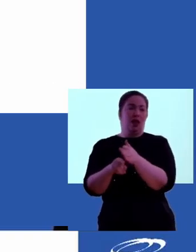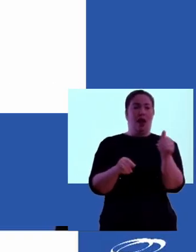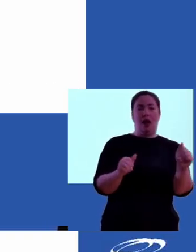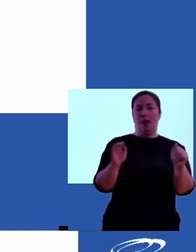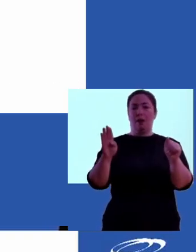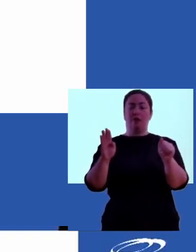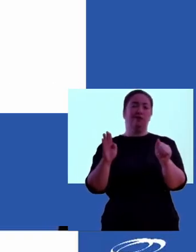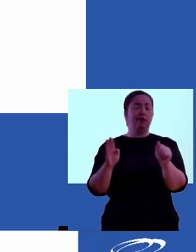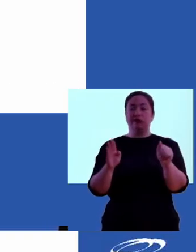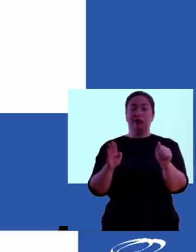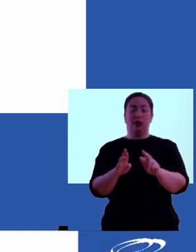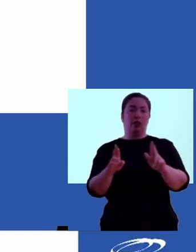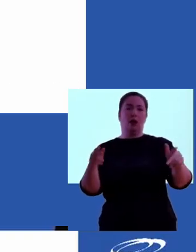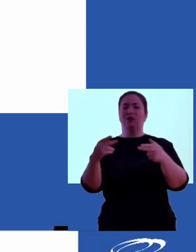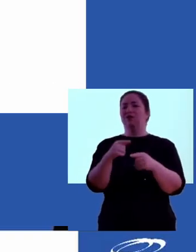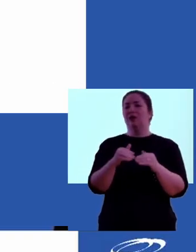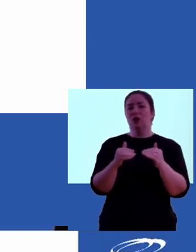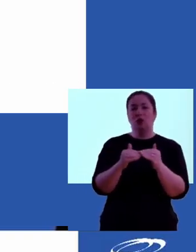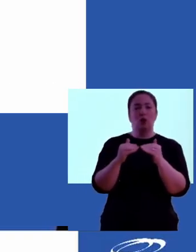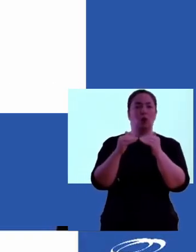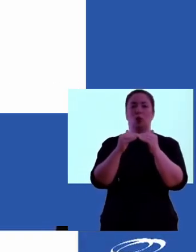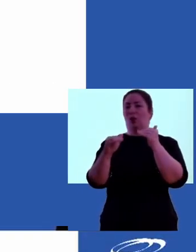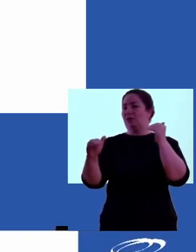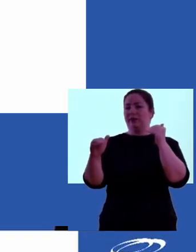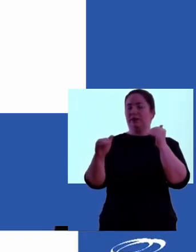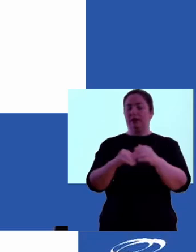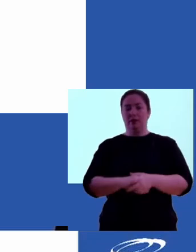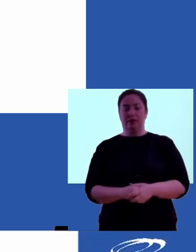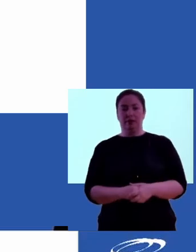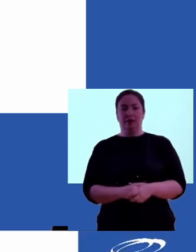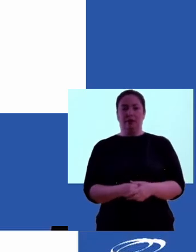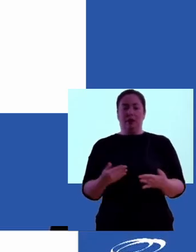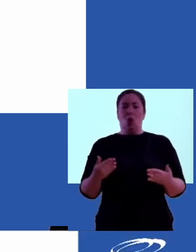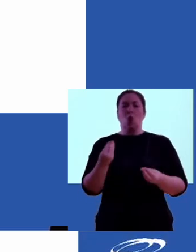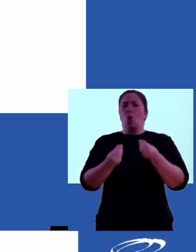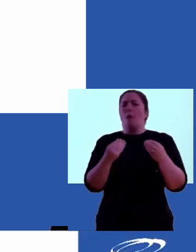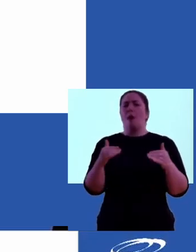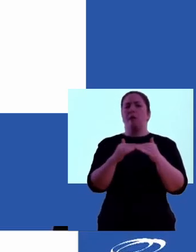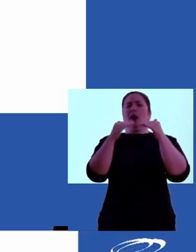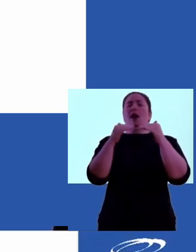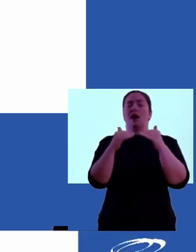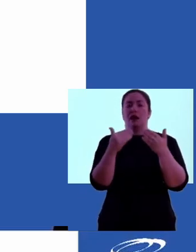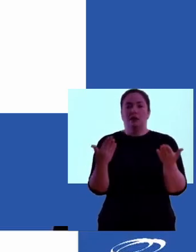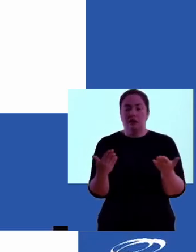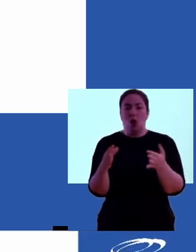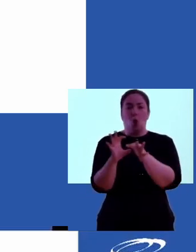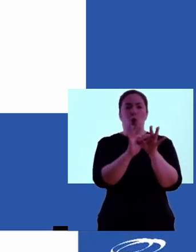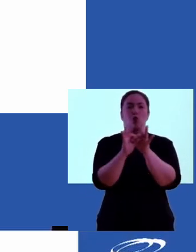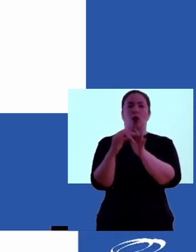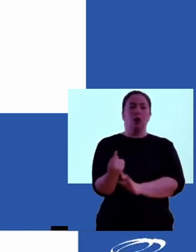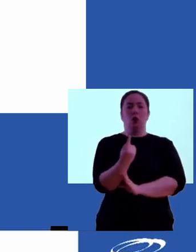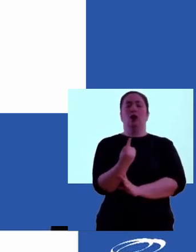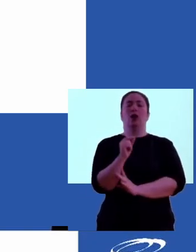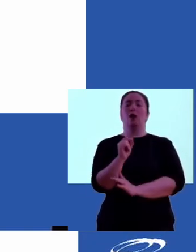pacientes. Então, as sociedades se reuniram para chegar a uma definição unificada de infecção